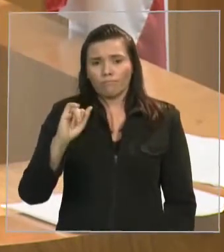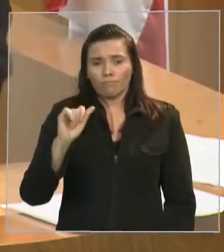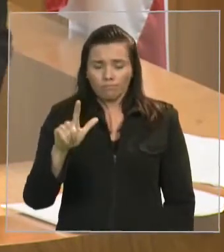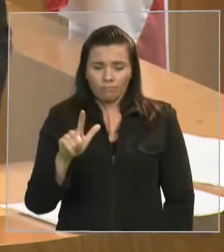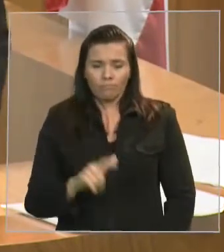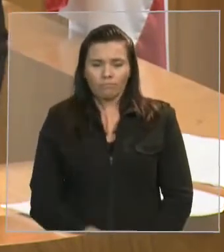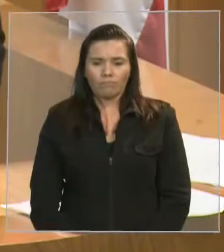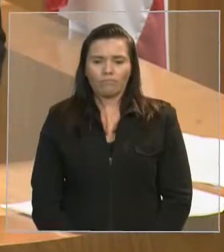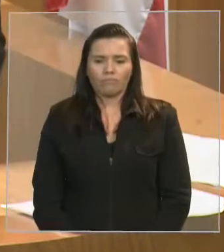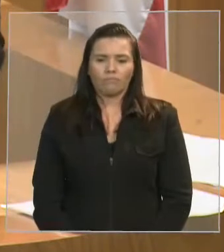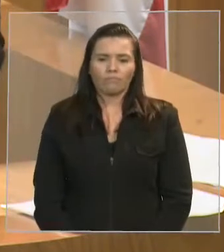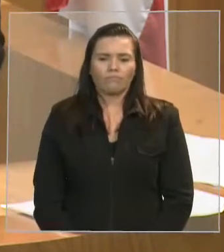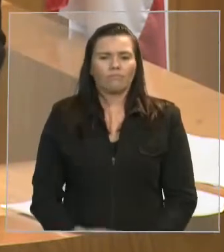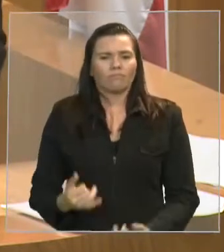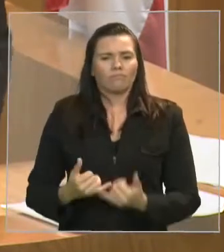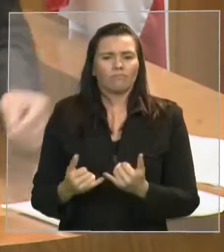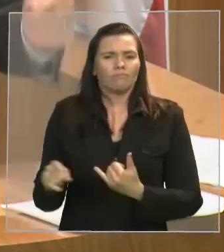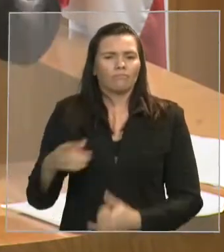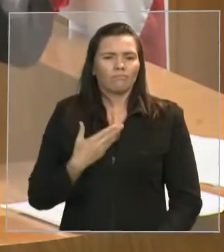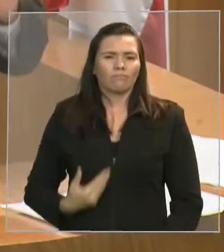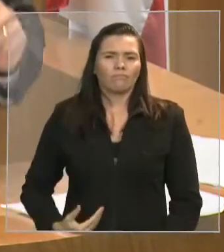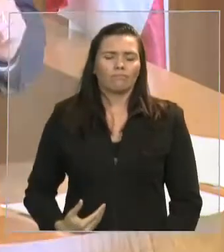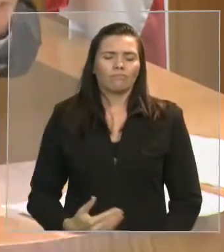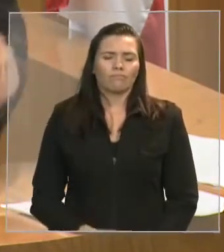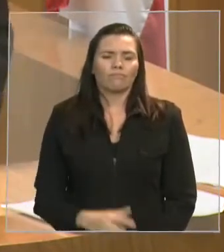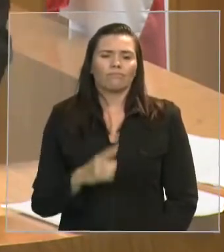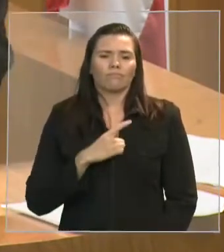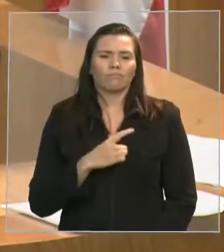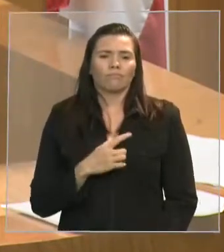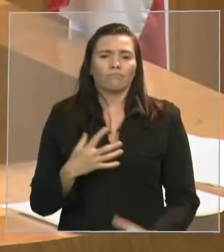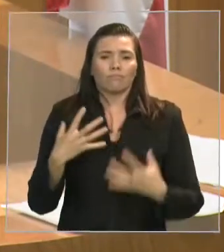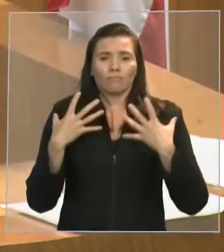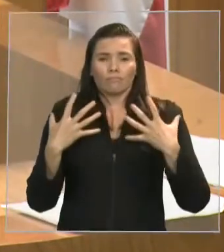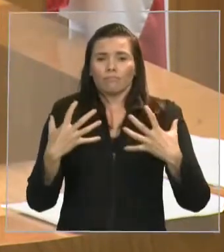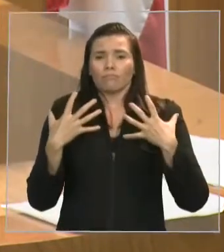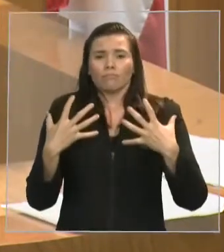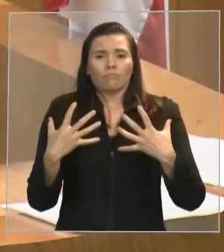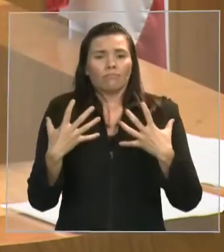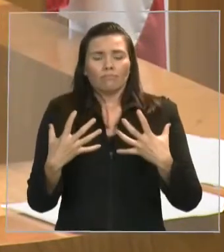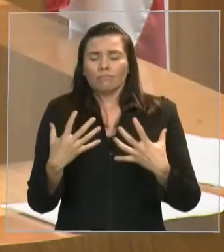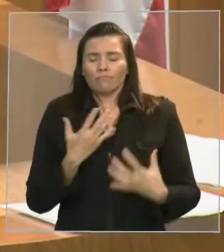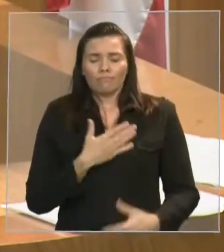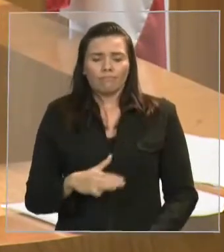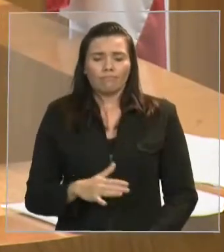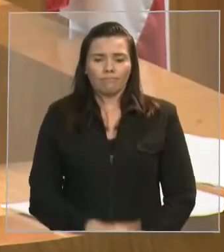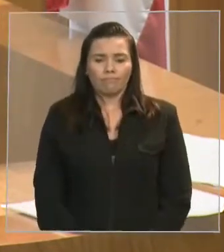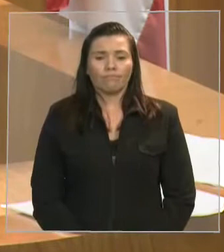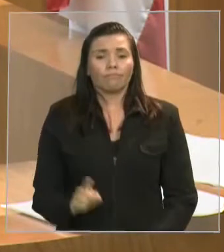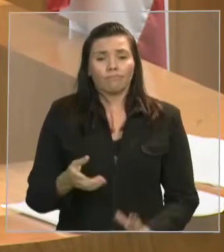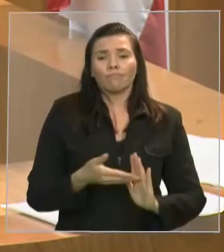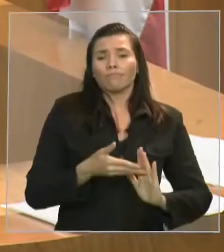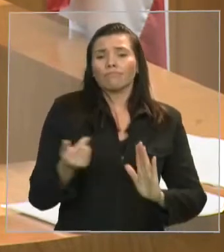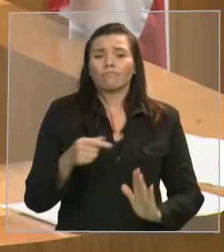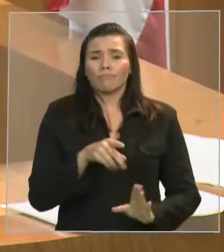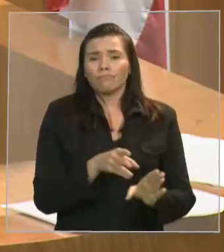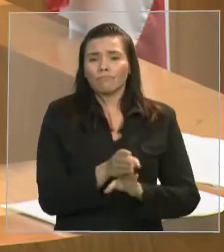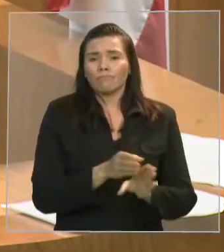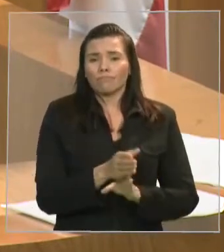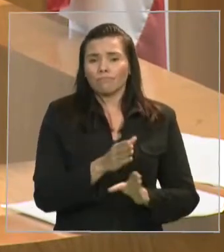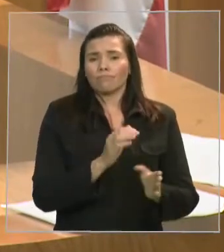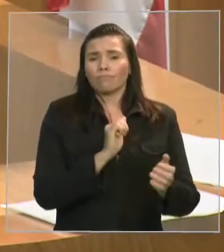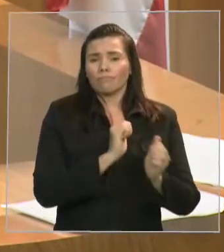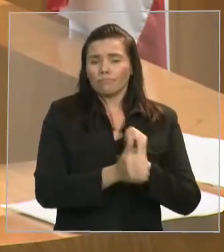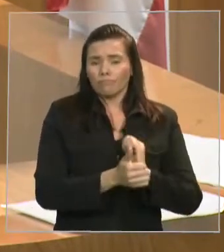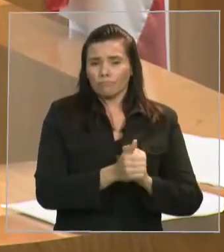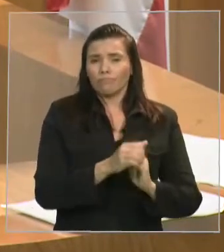os representantes da sociedade civil do Conselho Estadual de Esporte. E quem é que ele retira do Conselho Estadual de